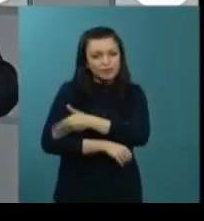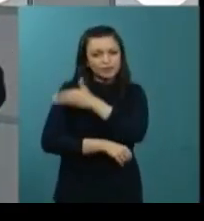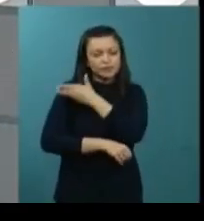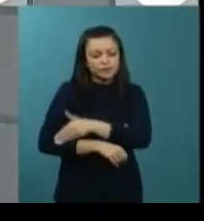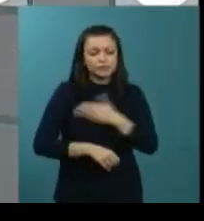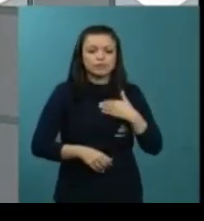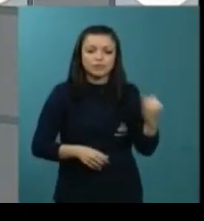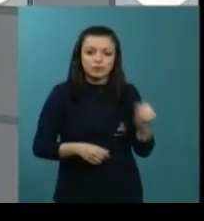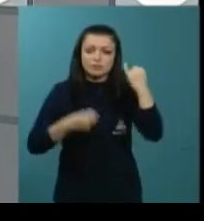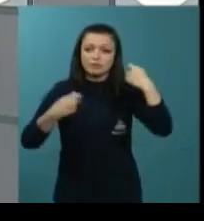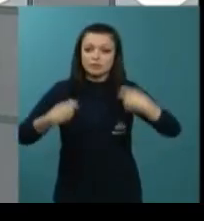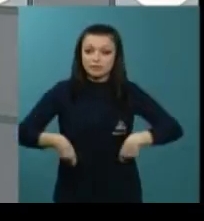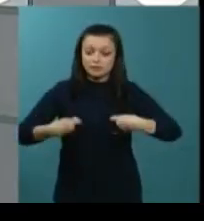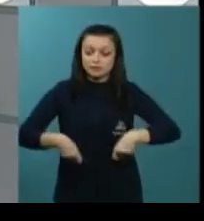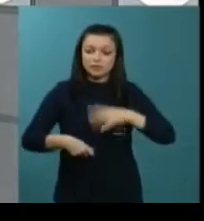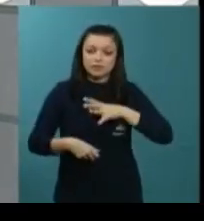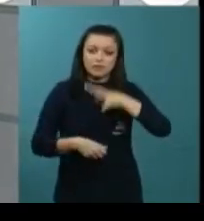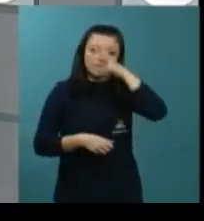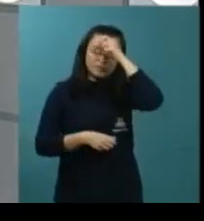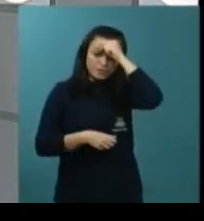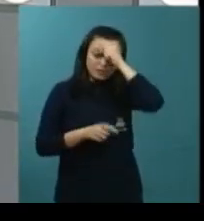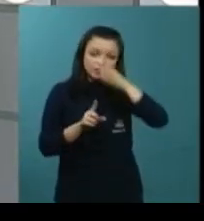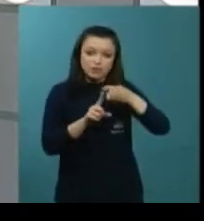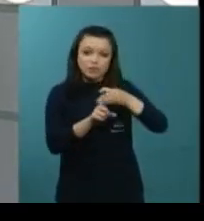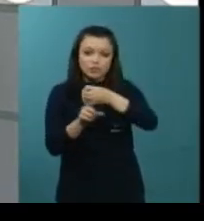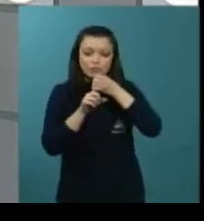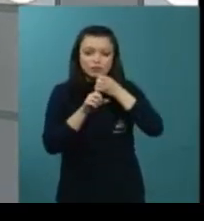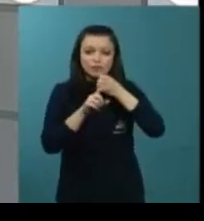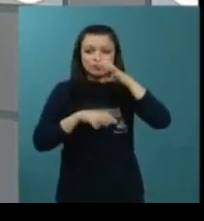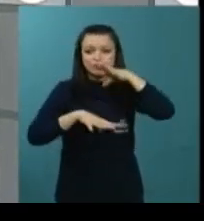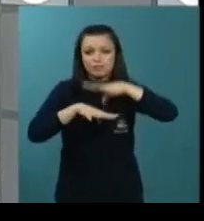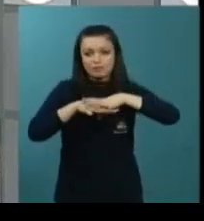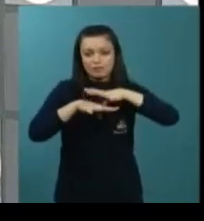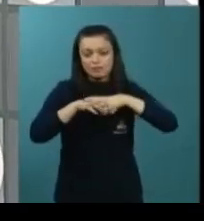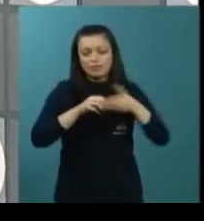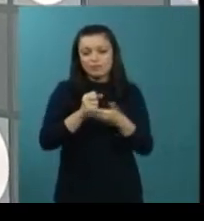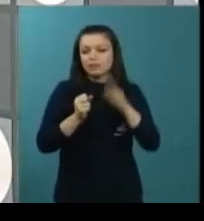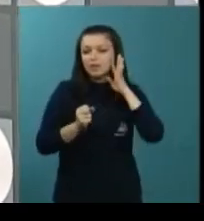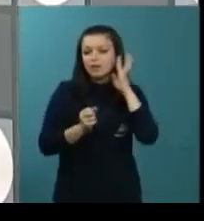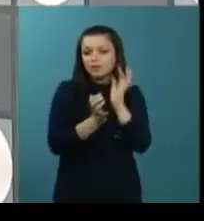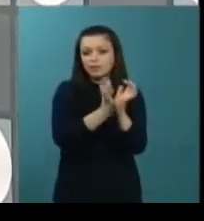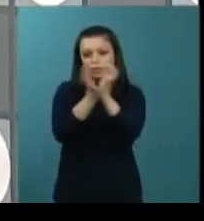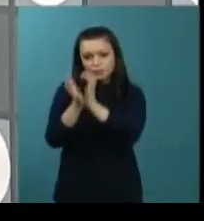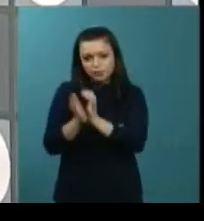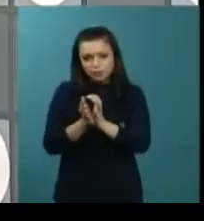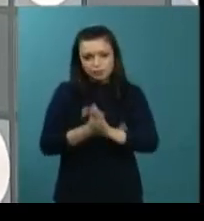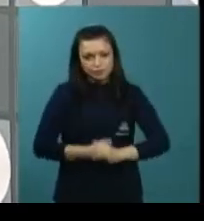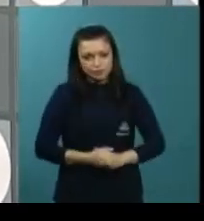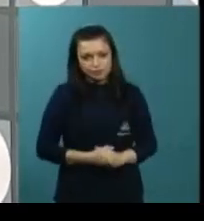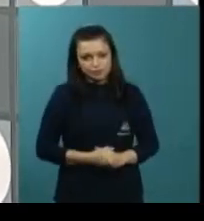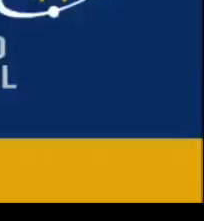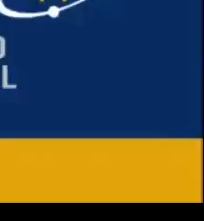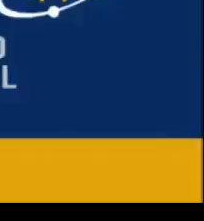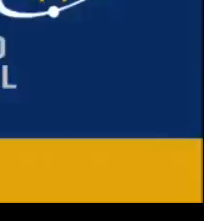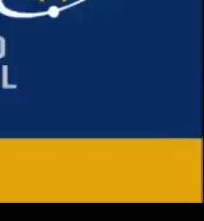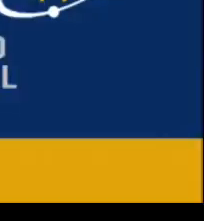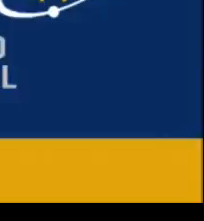e absolutamente necessário para o total entendimento de teoria dos conjuntos.